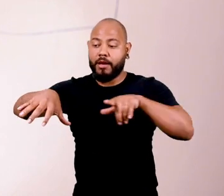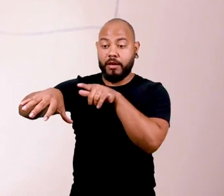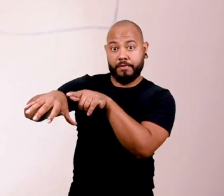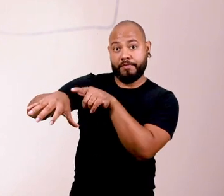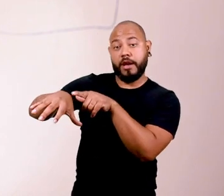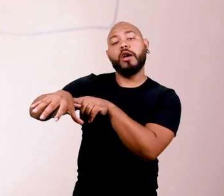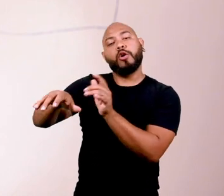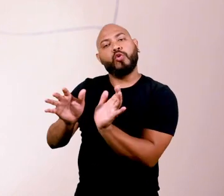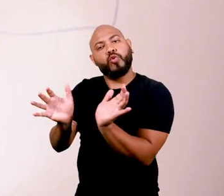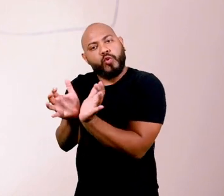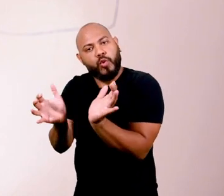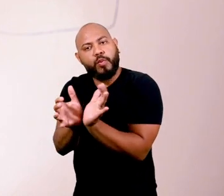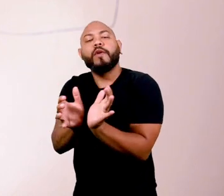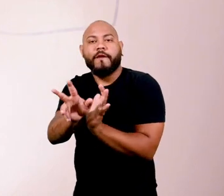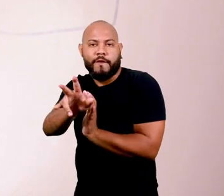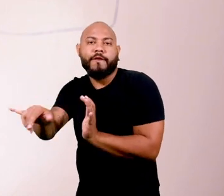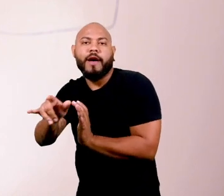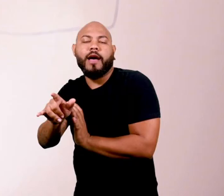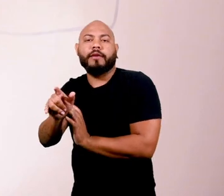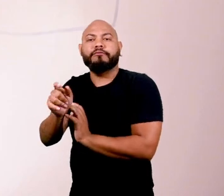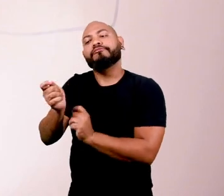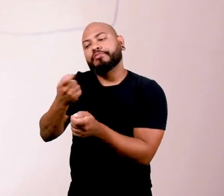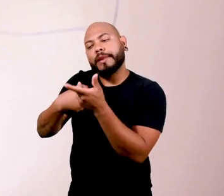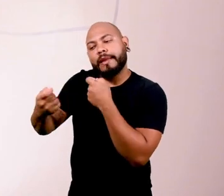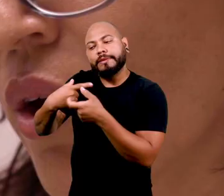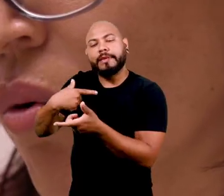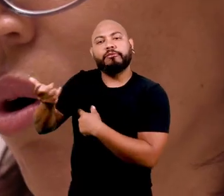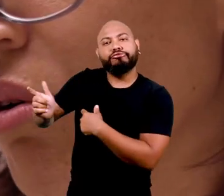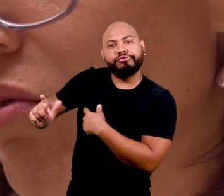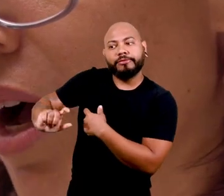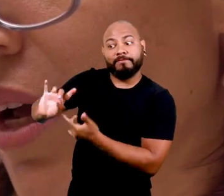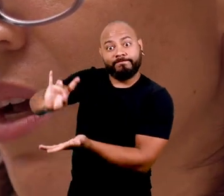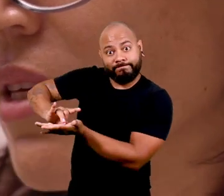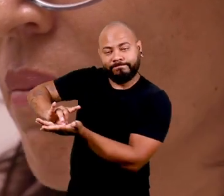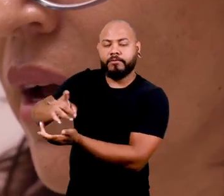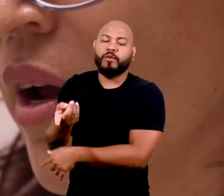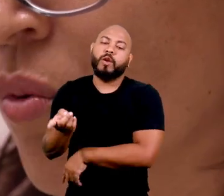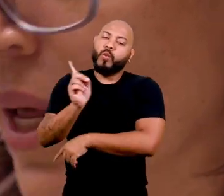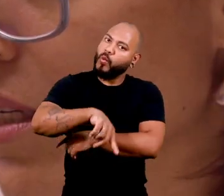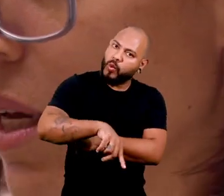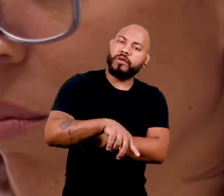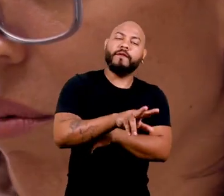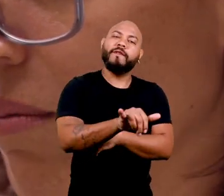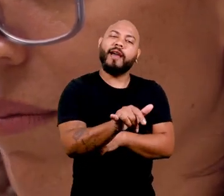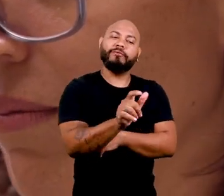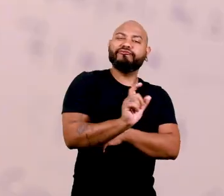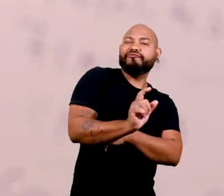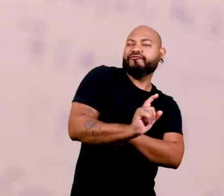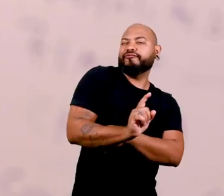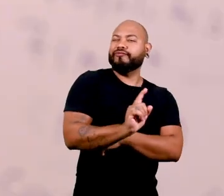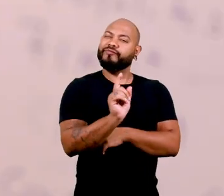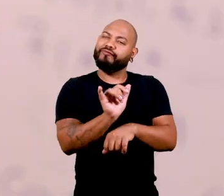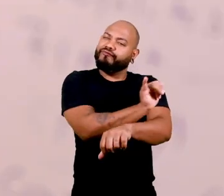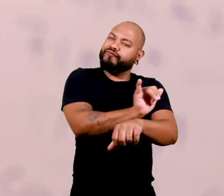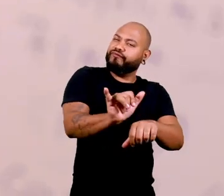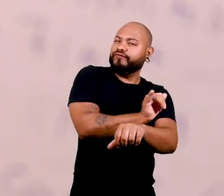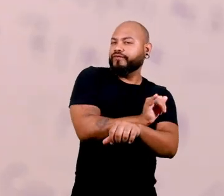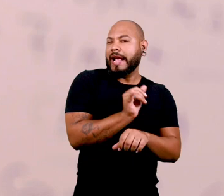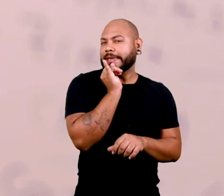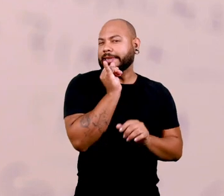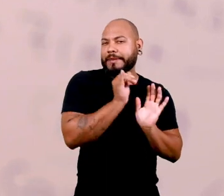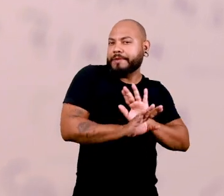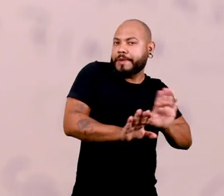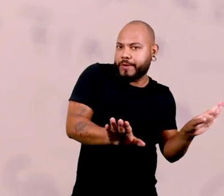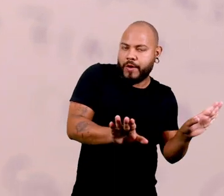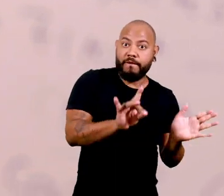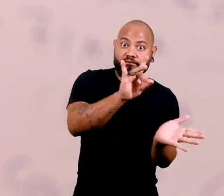para um grupo que vai receber o tratamento ativo que você quer testar e o outro vai receber o placebo. Então no nosso caso, o que a gente